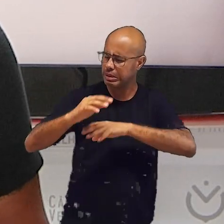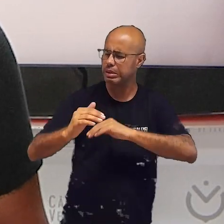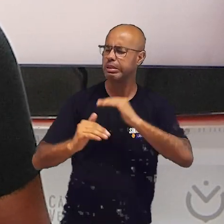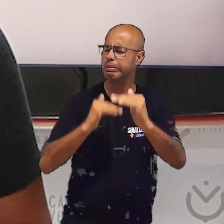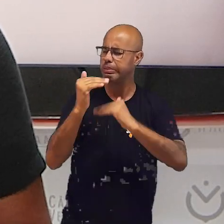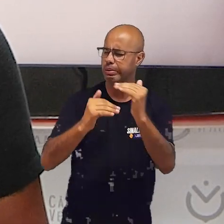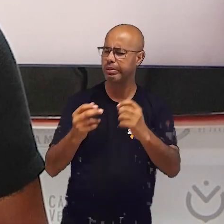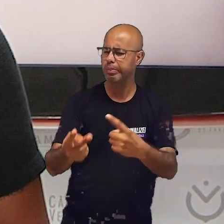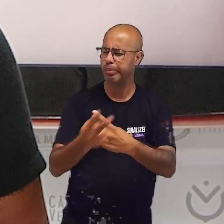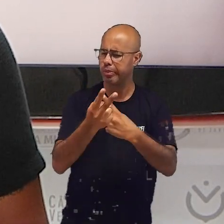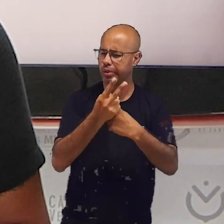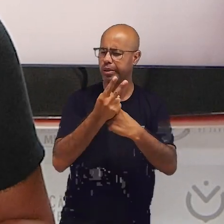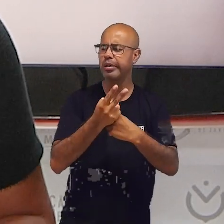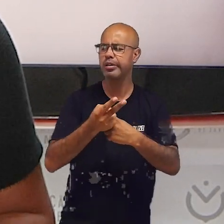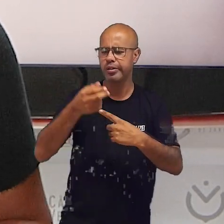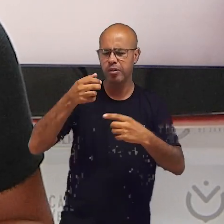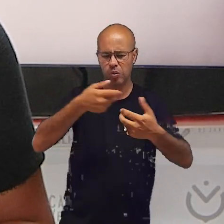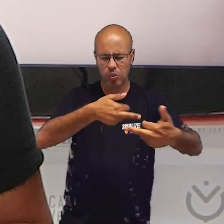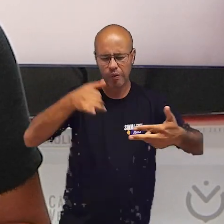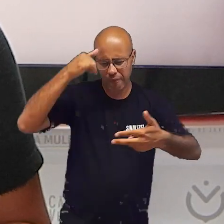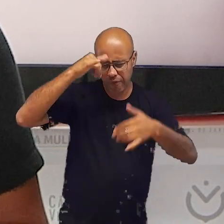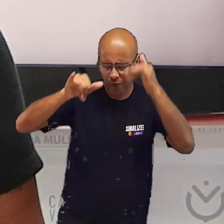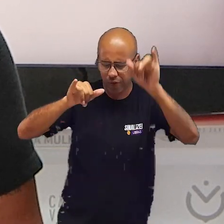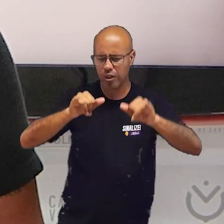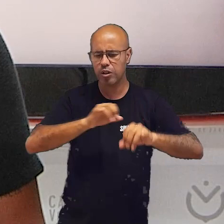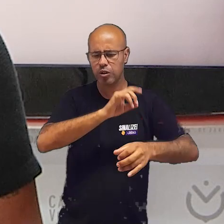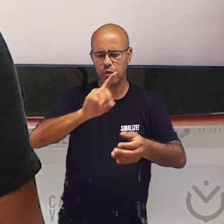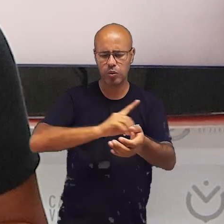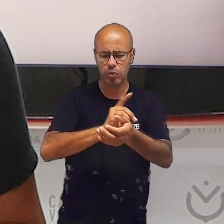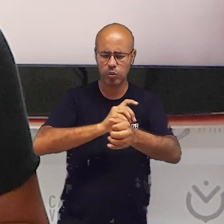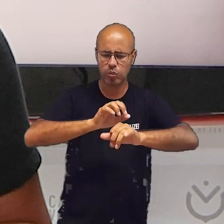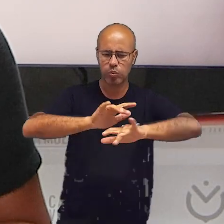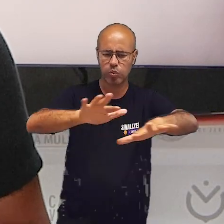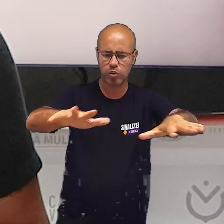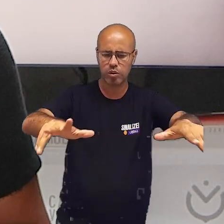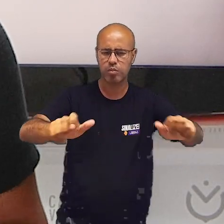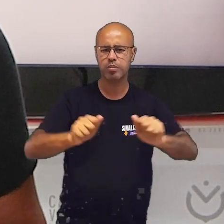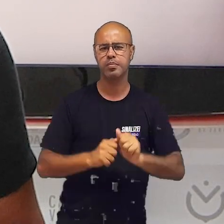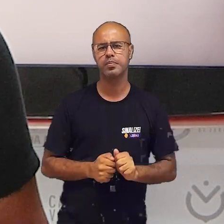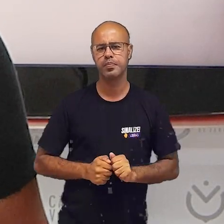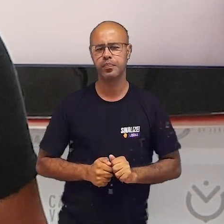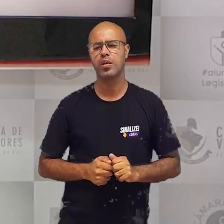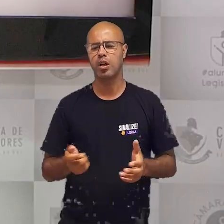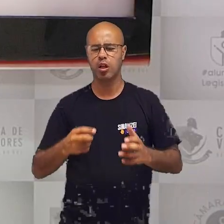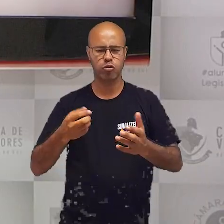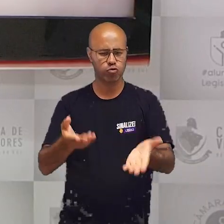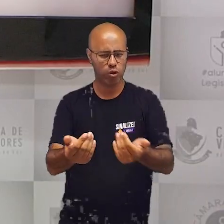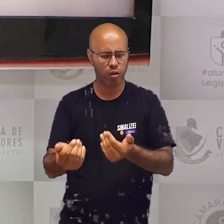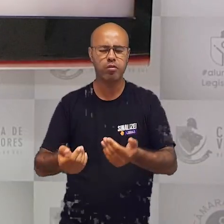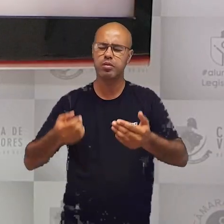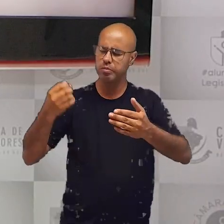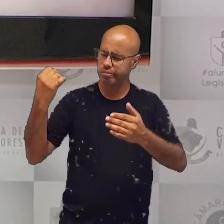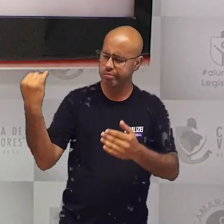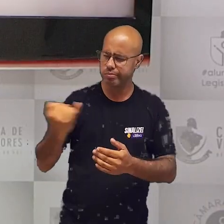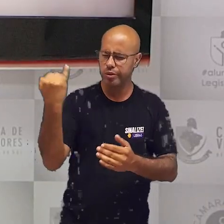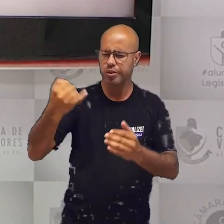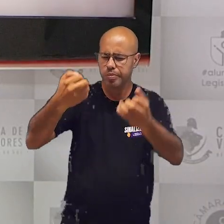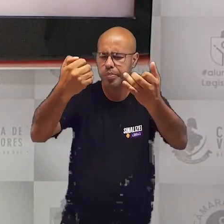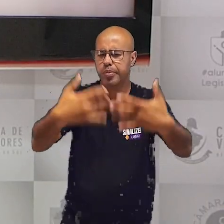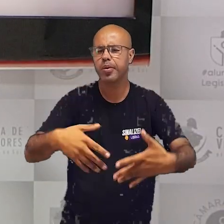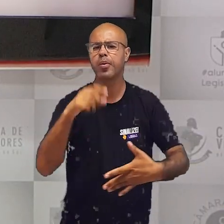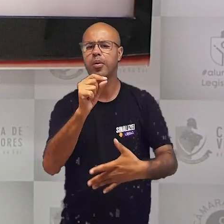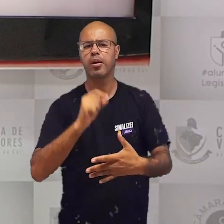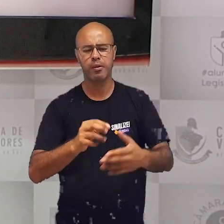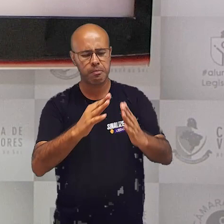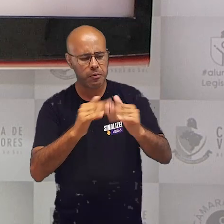como ferramentas fundamentais para combater a propagação da doença em nossa comunidade a Mirim ainda justificou